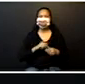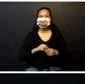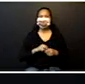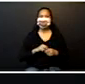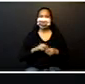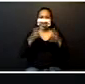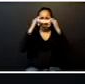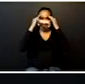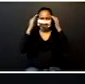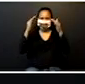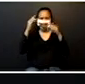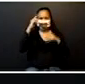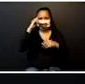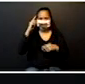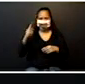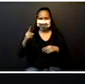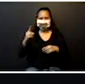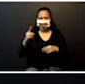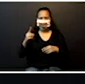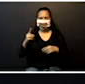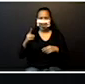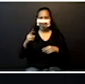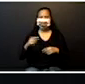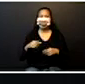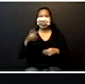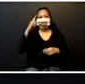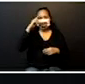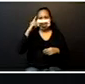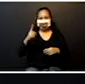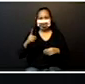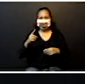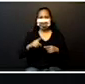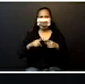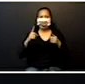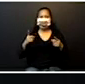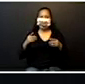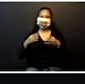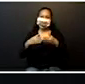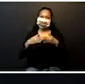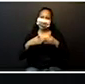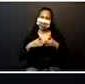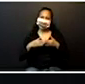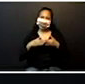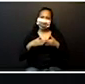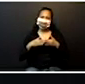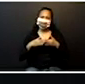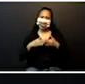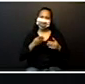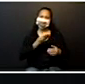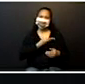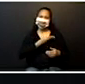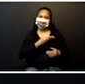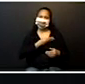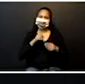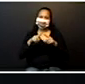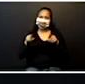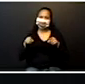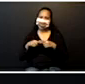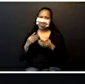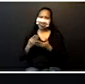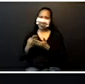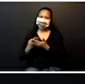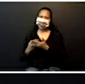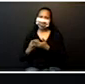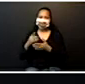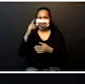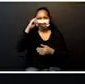É imperativo? É, mas é imperativo do quê? Um pedido feito por um colega de classe. Uma